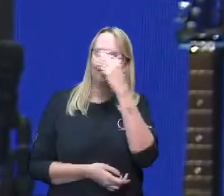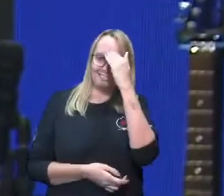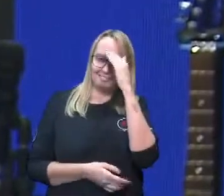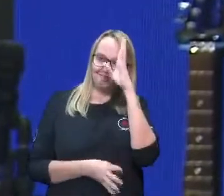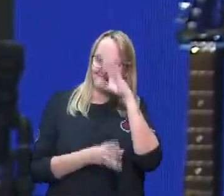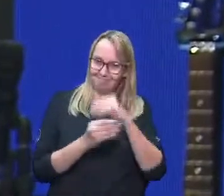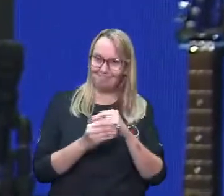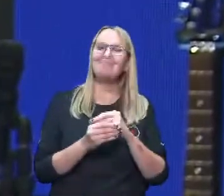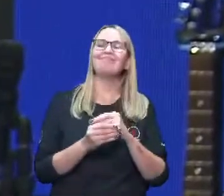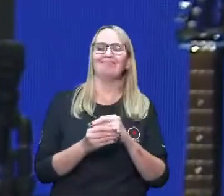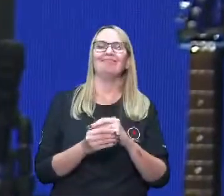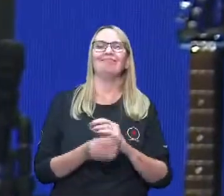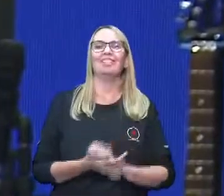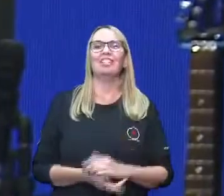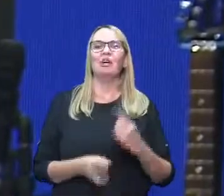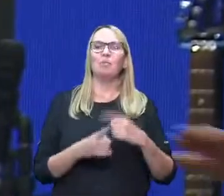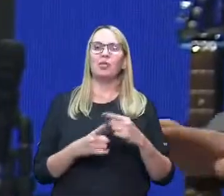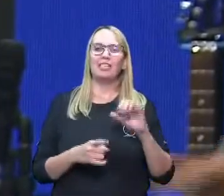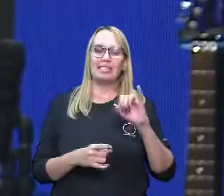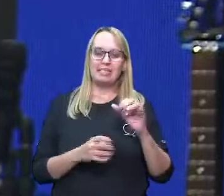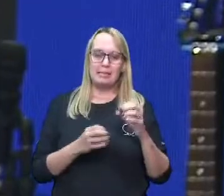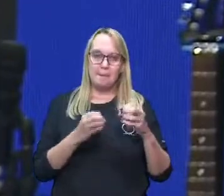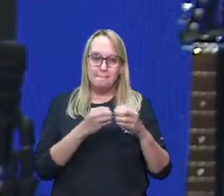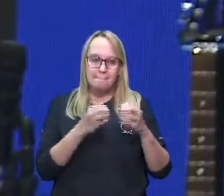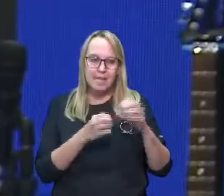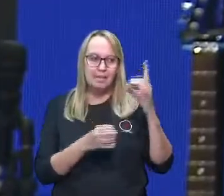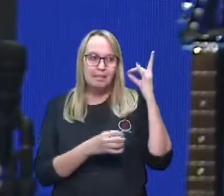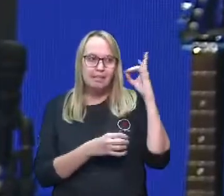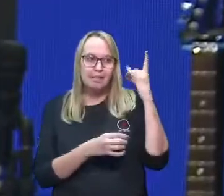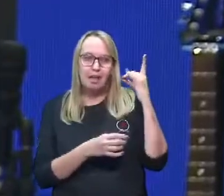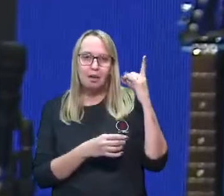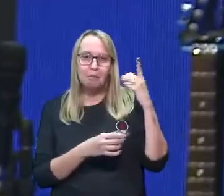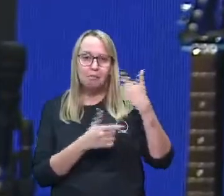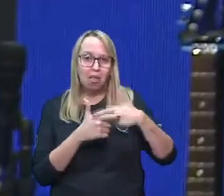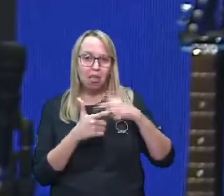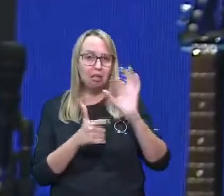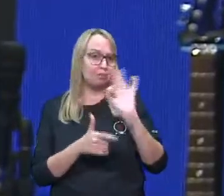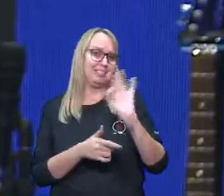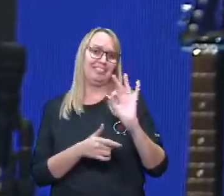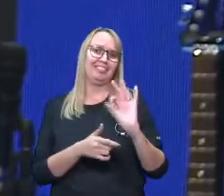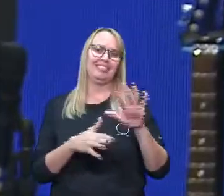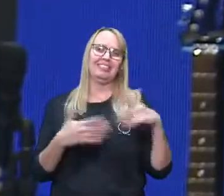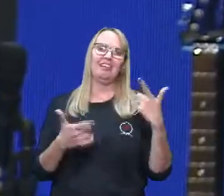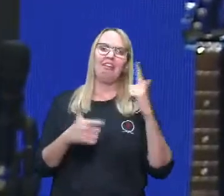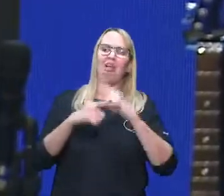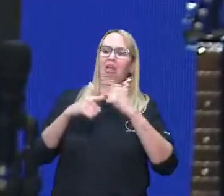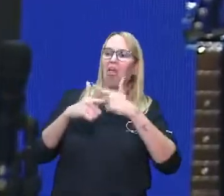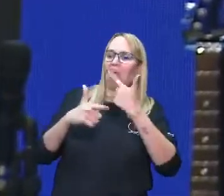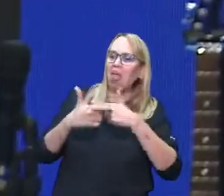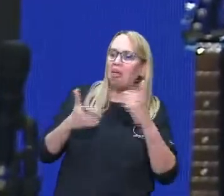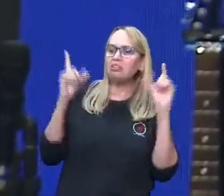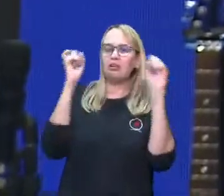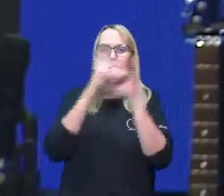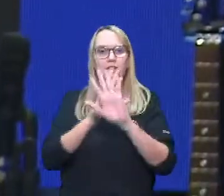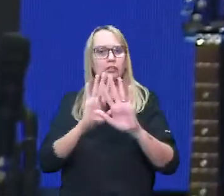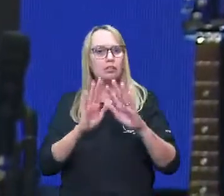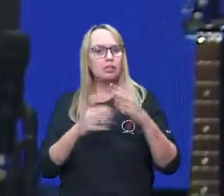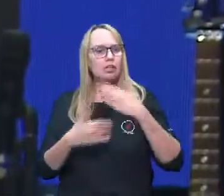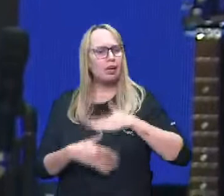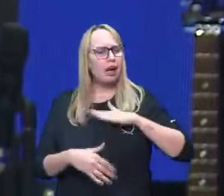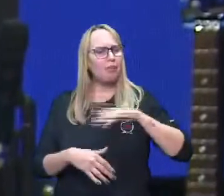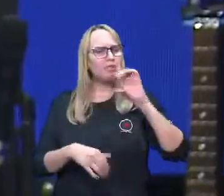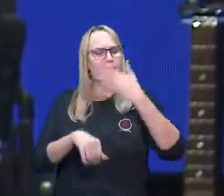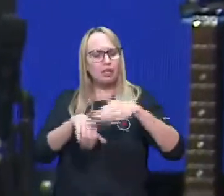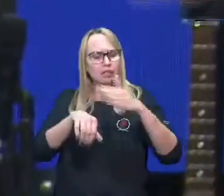entendendo? Porque se tu andar do lado do diabo, ele não vai reclamar. Então para de reclamar. Está difícil, não, amigo. Deus está te treinando,